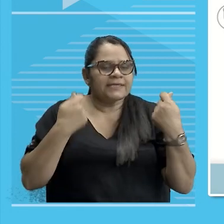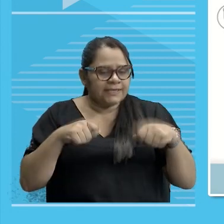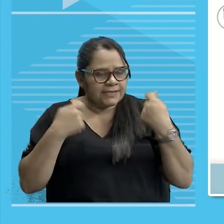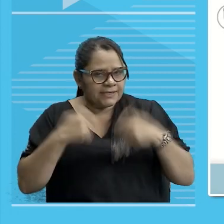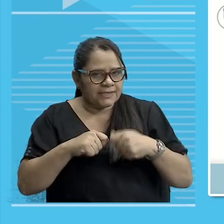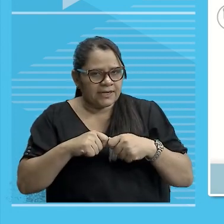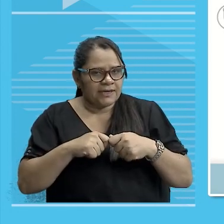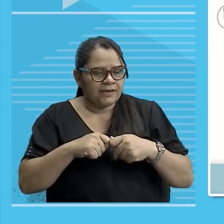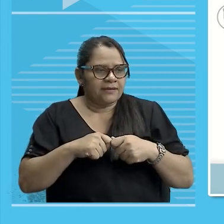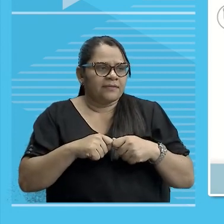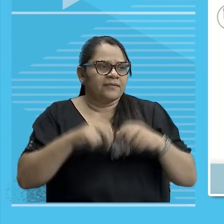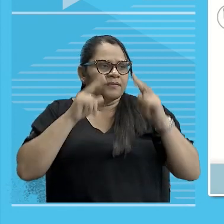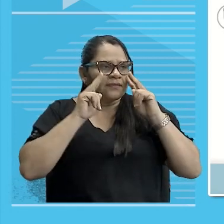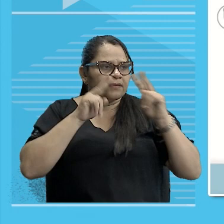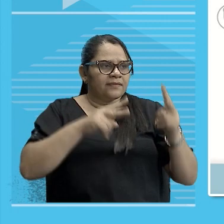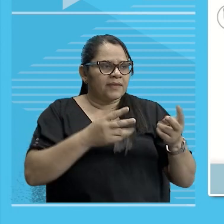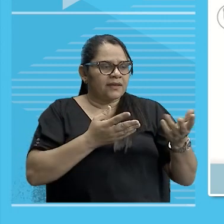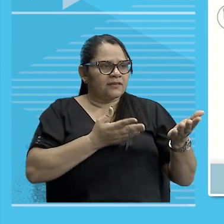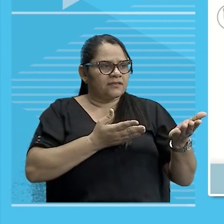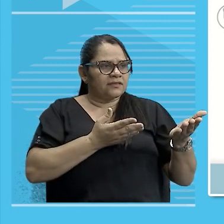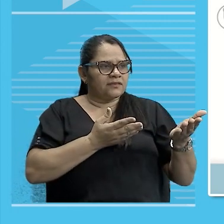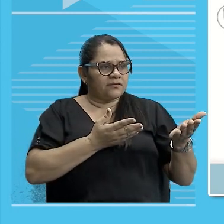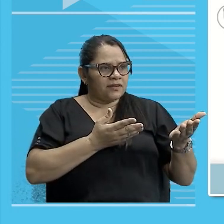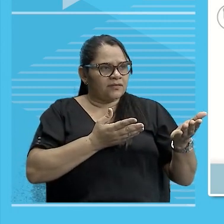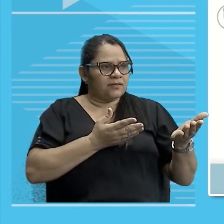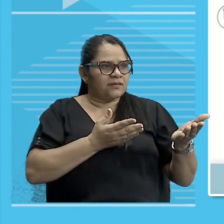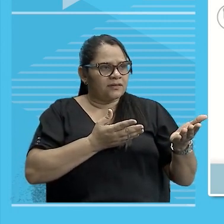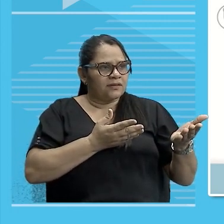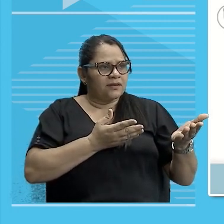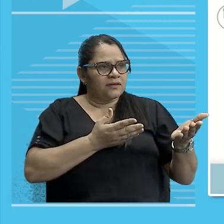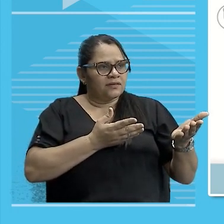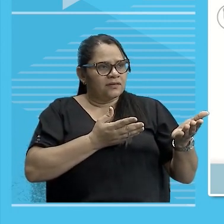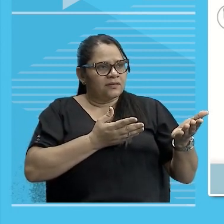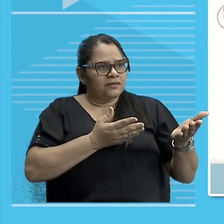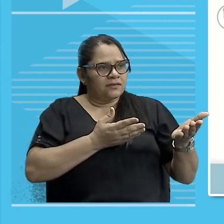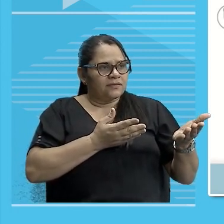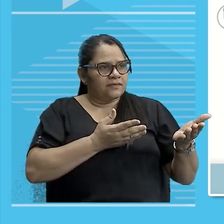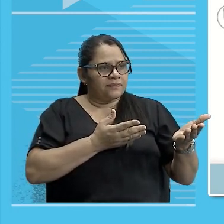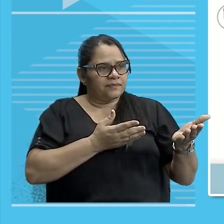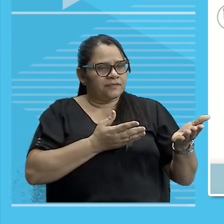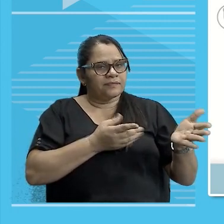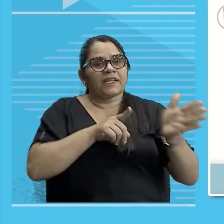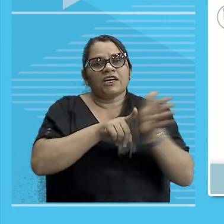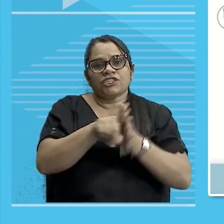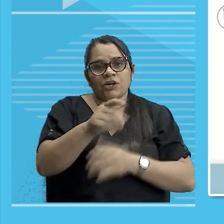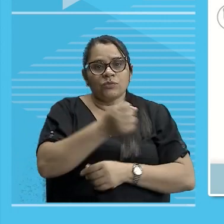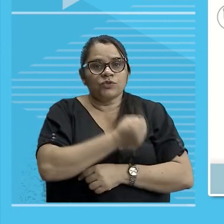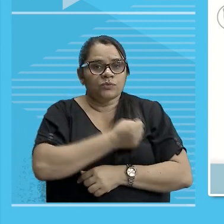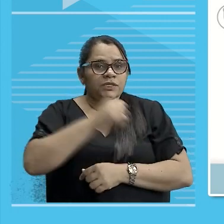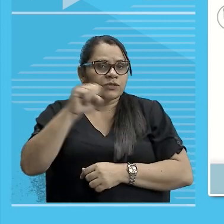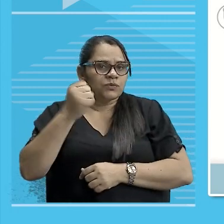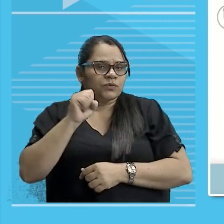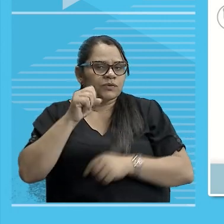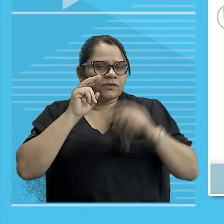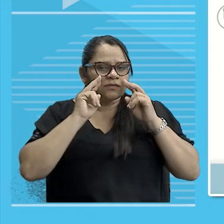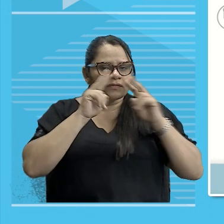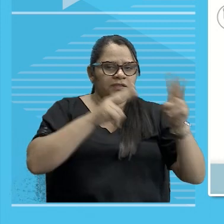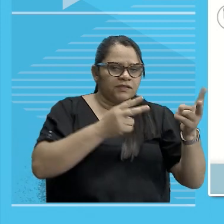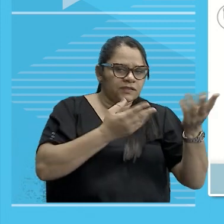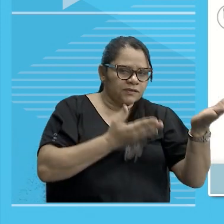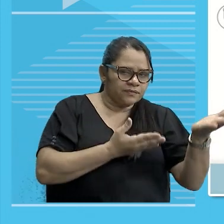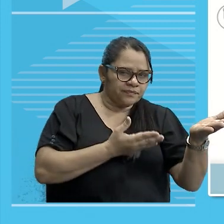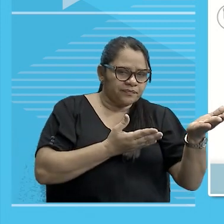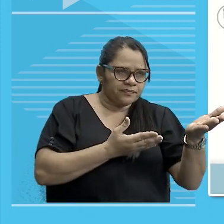meus amados muitas aqui não é pouca vamos para aqui para oitava essa questão